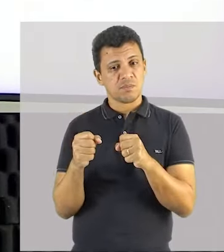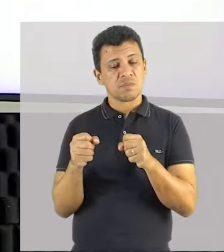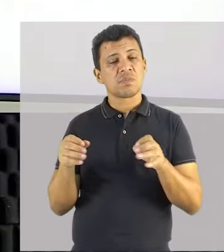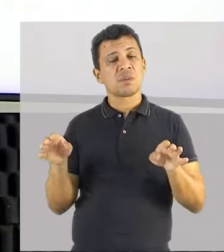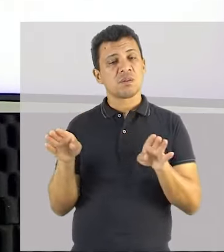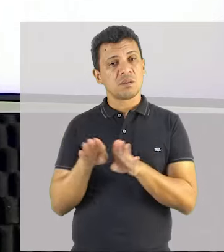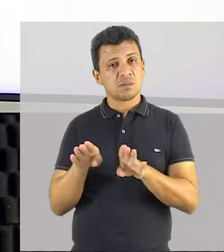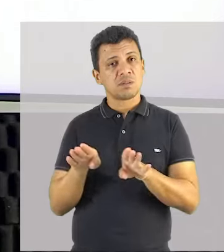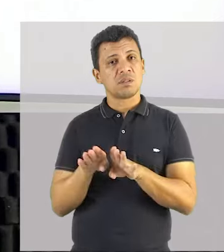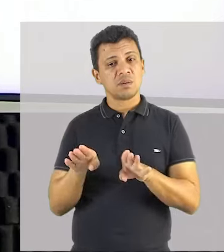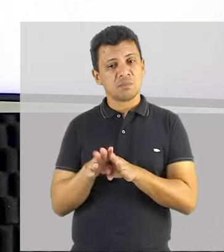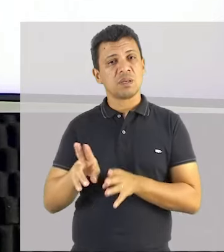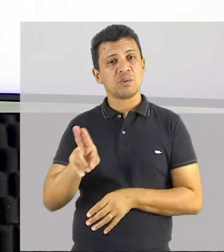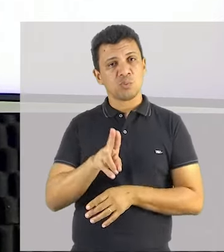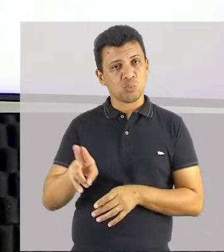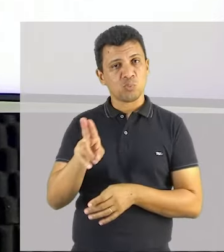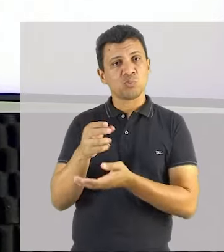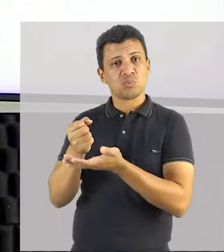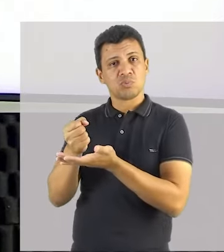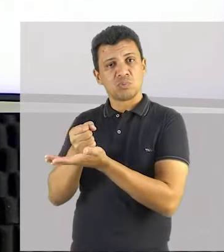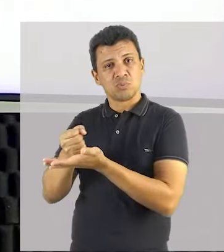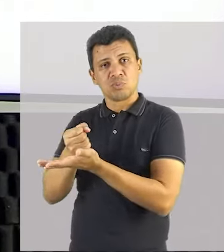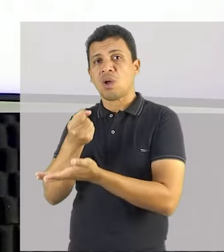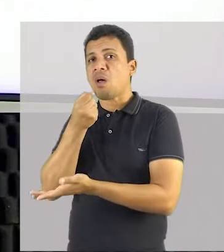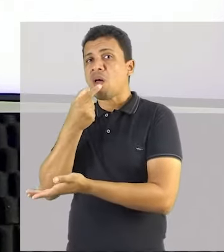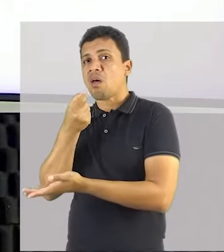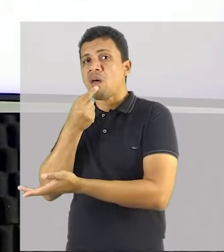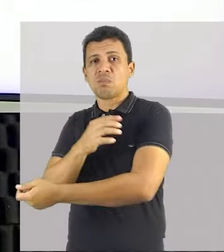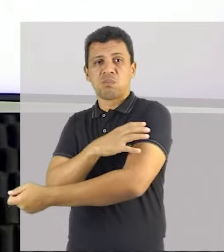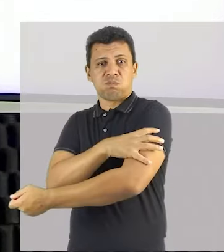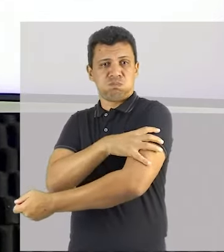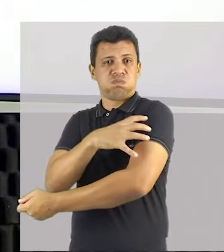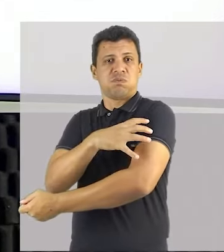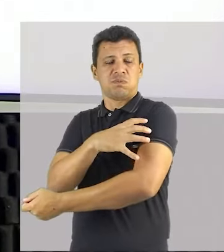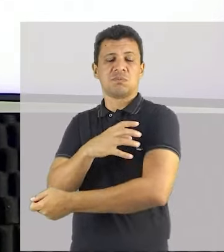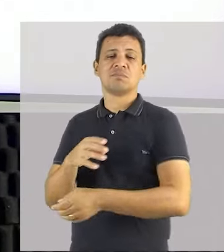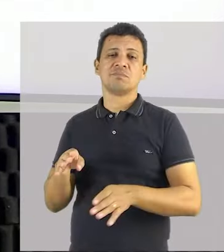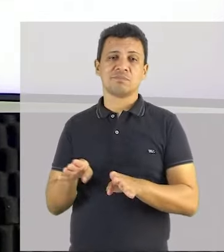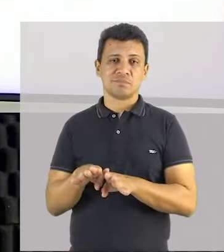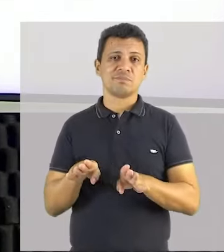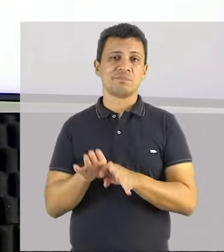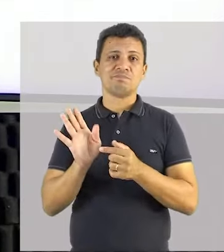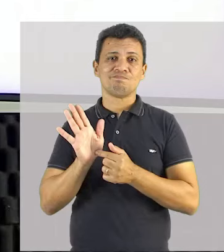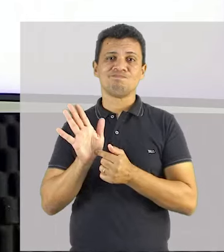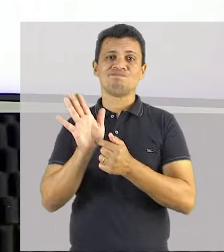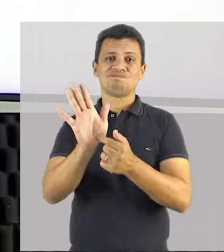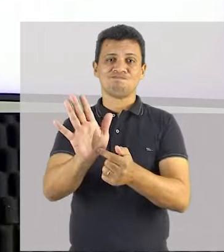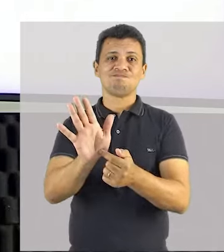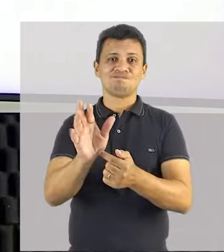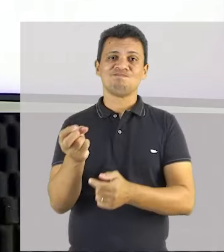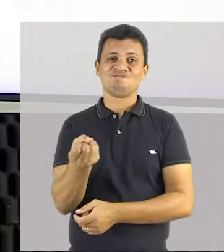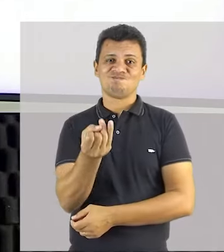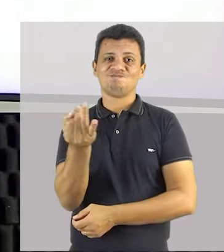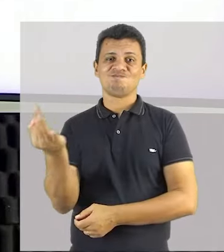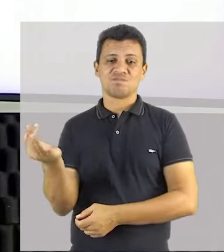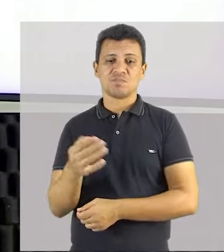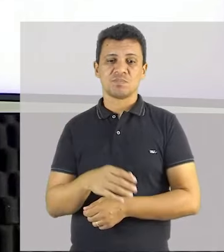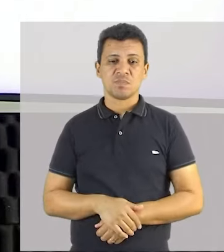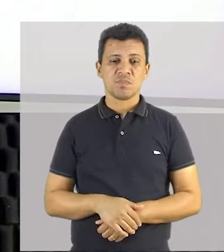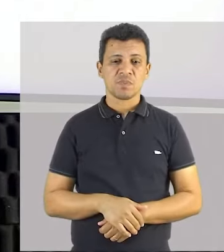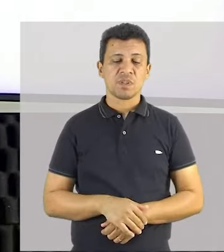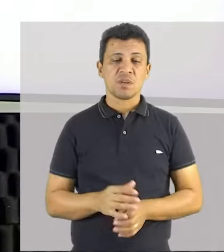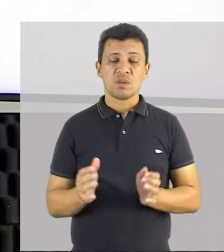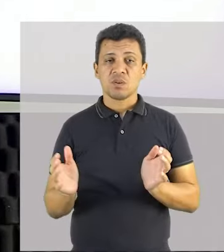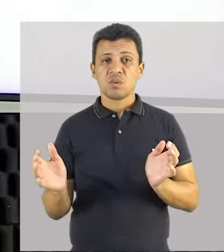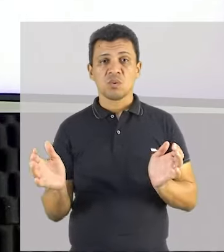recorreu ao anabolizante ele também se destacou né porém o grupo sedentário